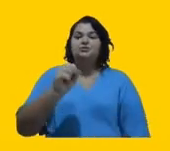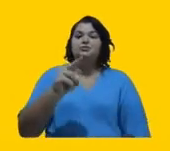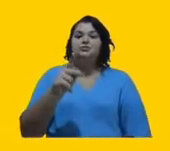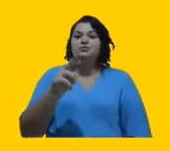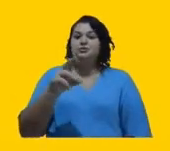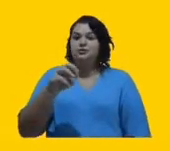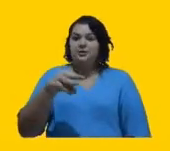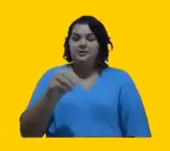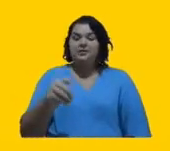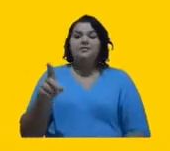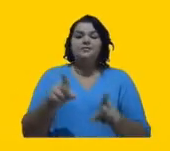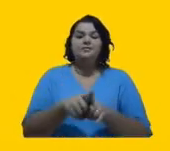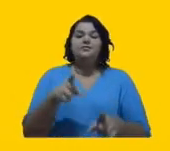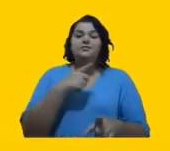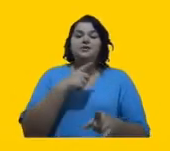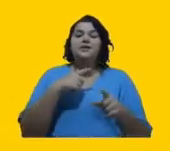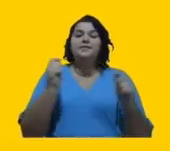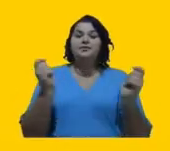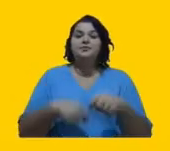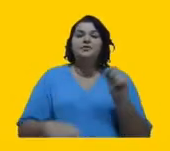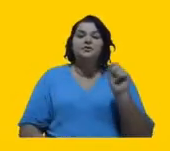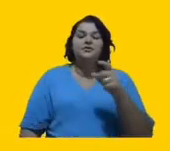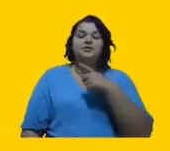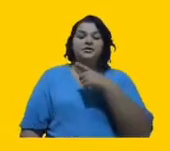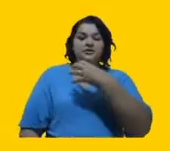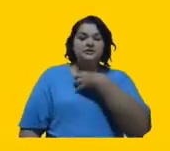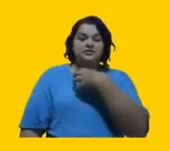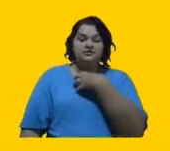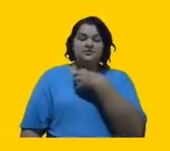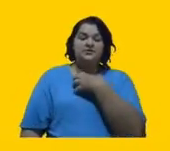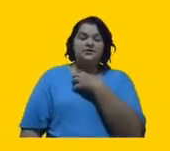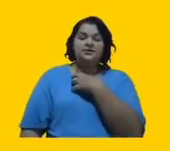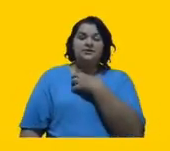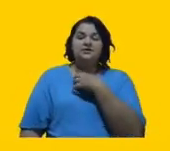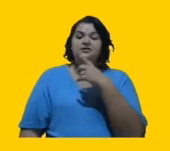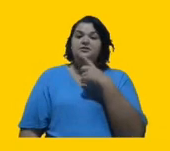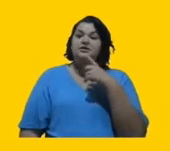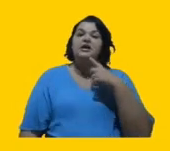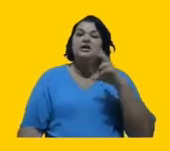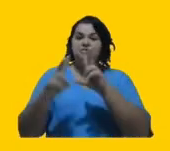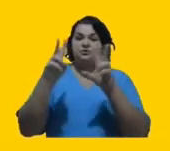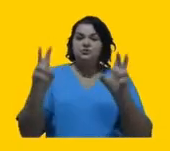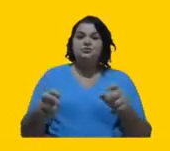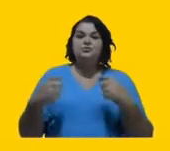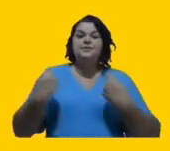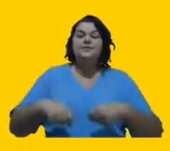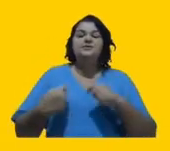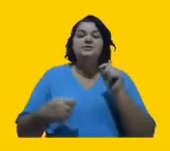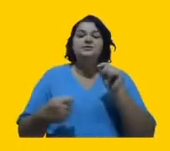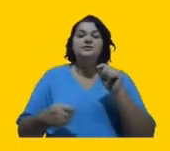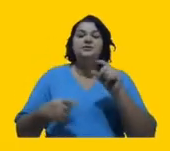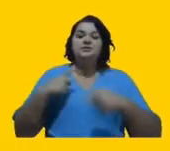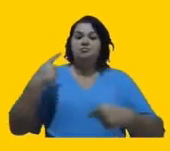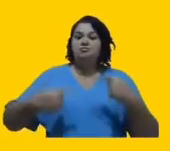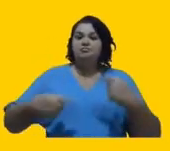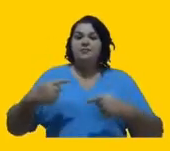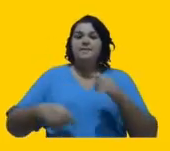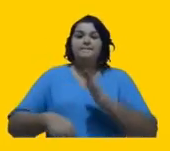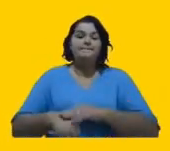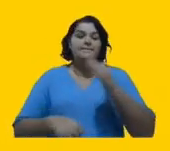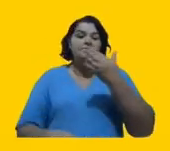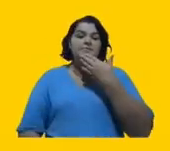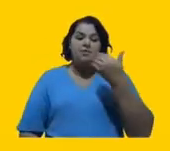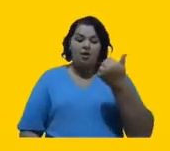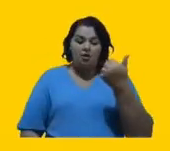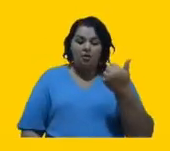também visavam a possibilidade de sensibilizá-los de que esse assunto merece mais debate e que, por